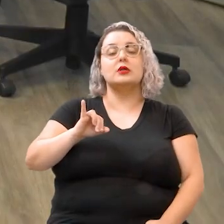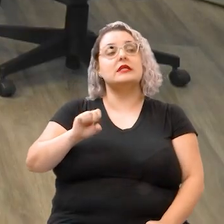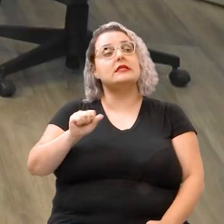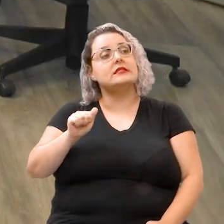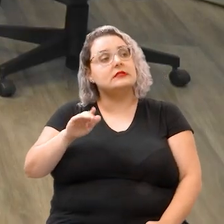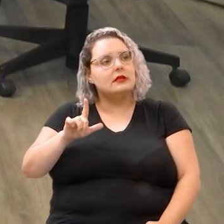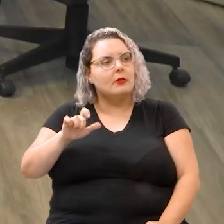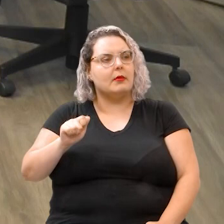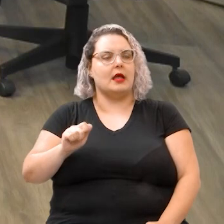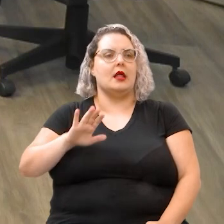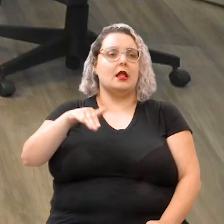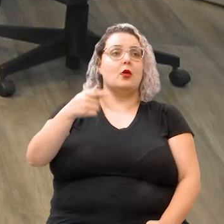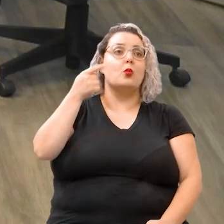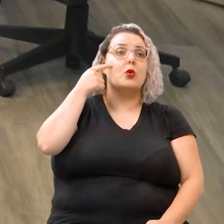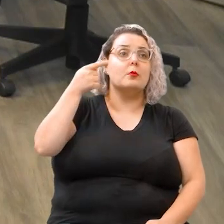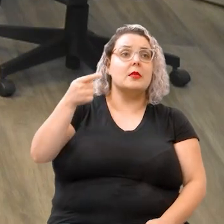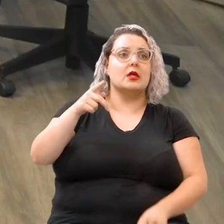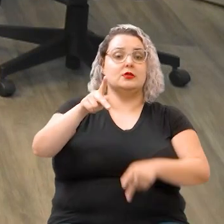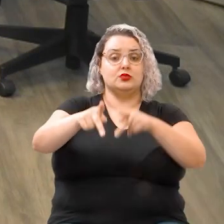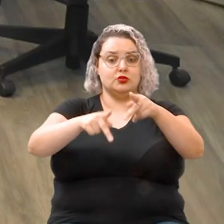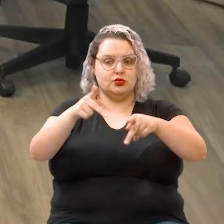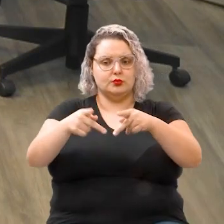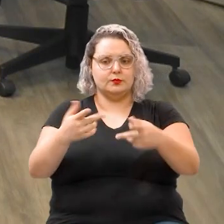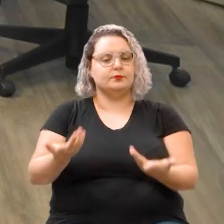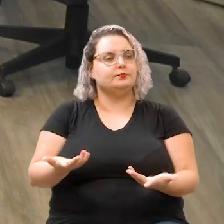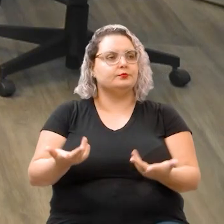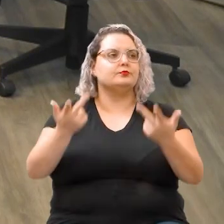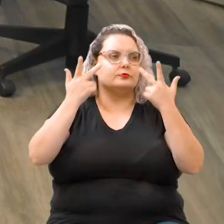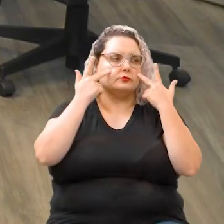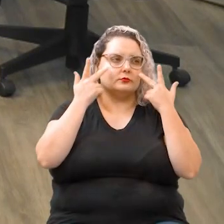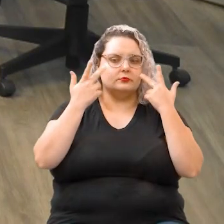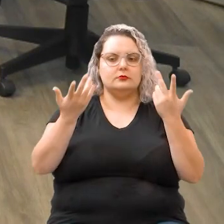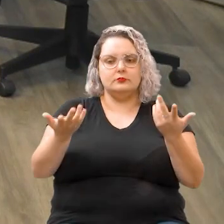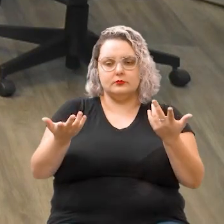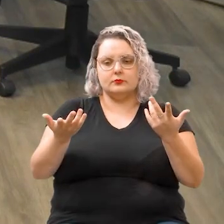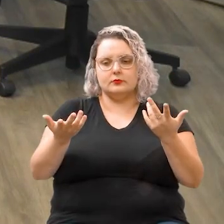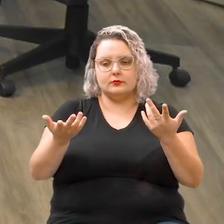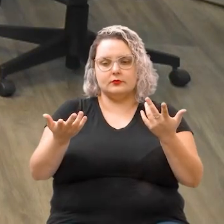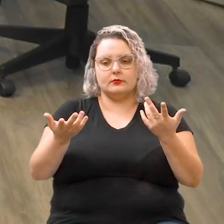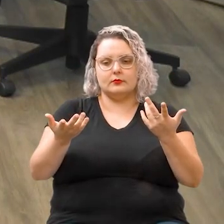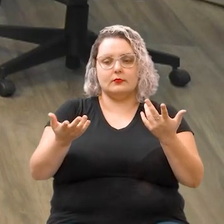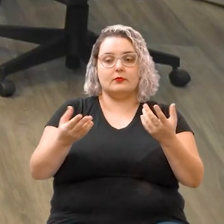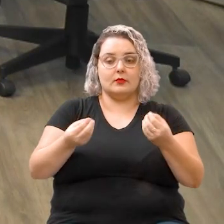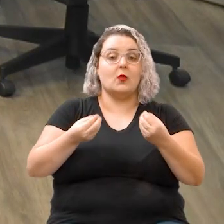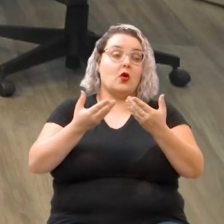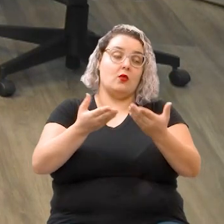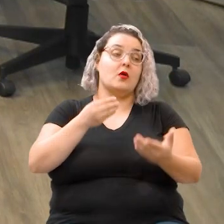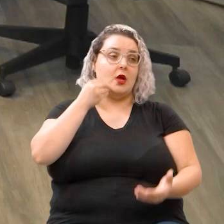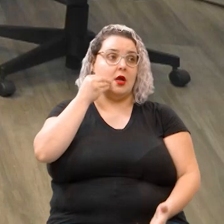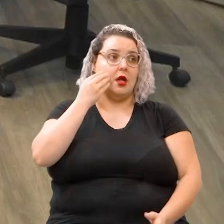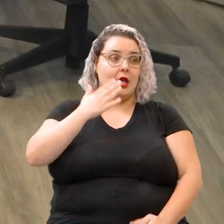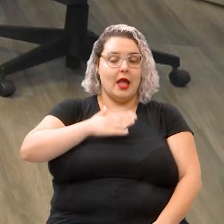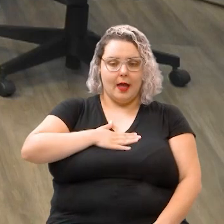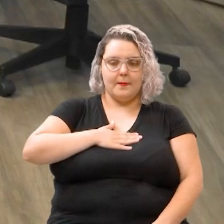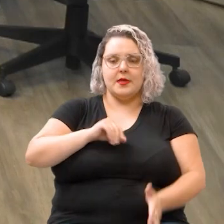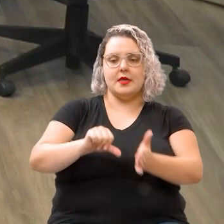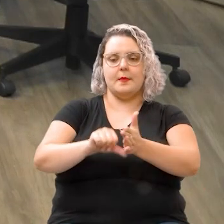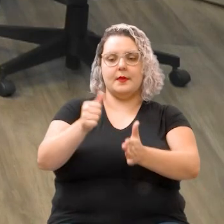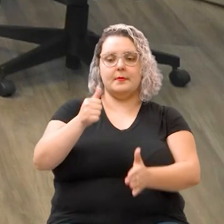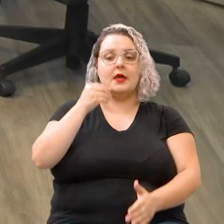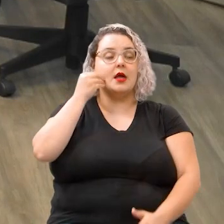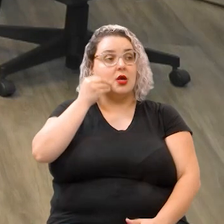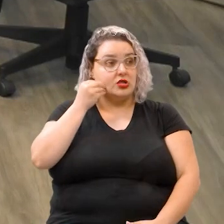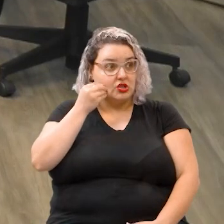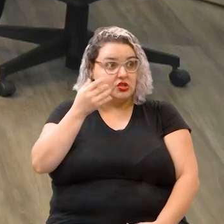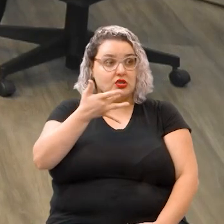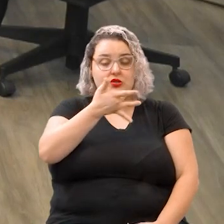a gente pensa, inclusive, nesse público, né, geralmente eu vou dar uma experiência. A minha primeira experiência